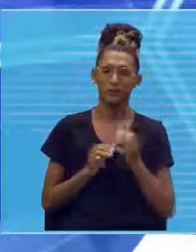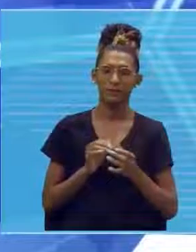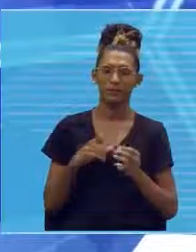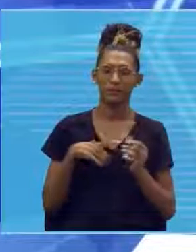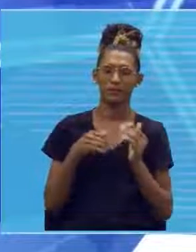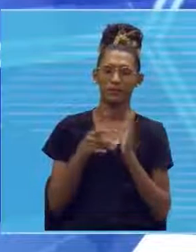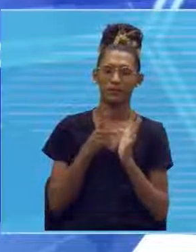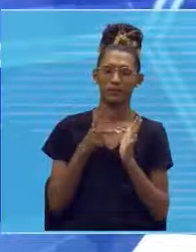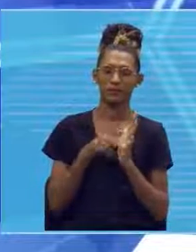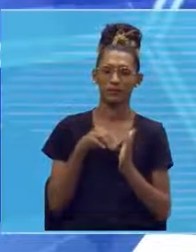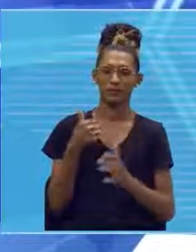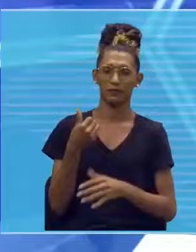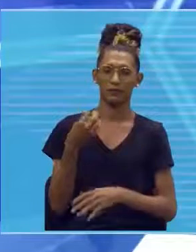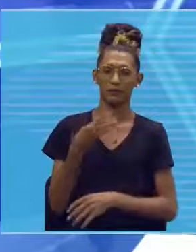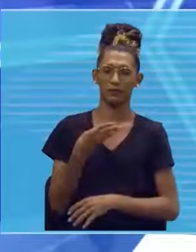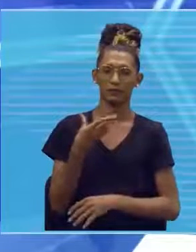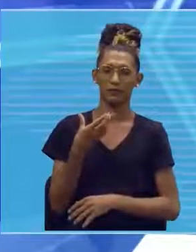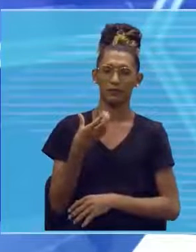página 135